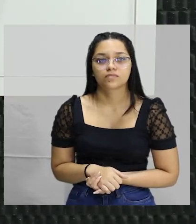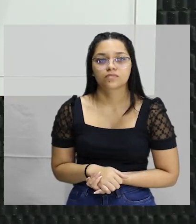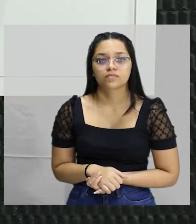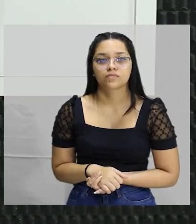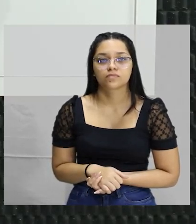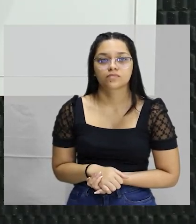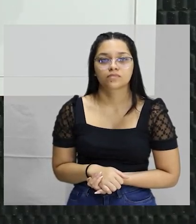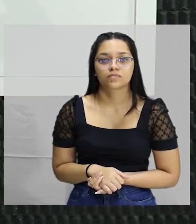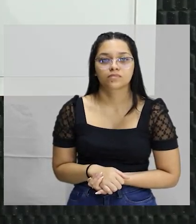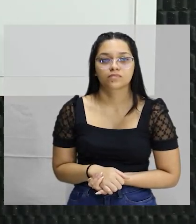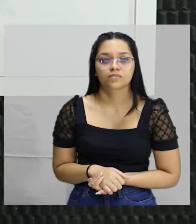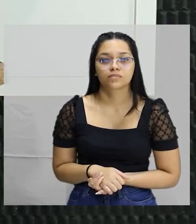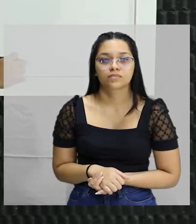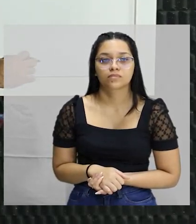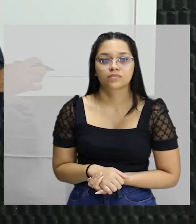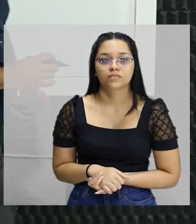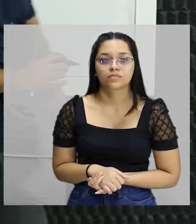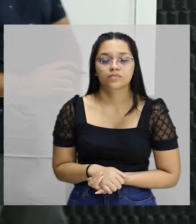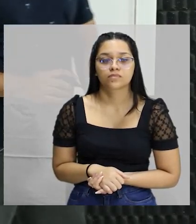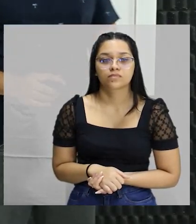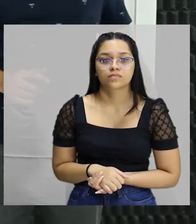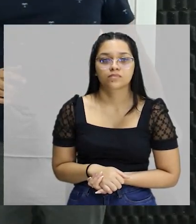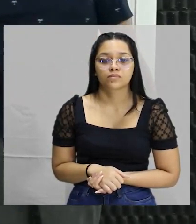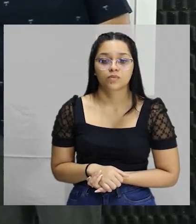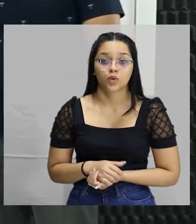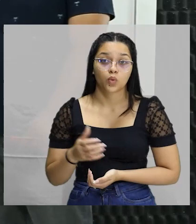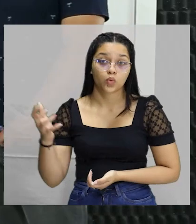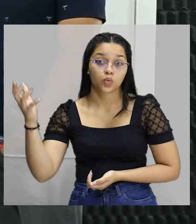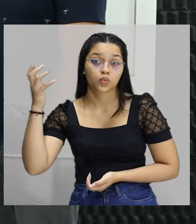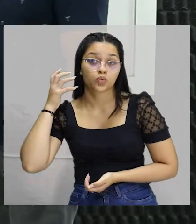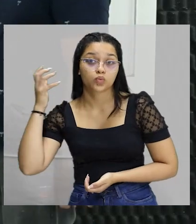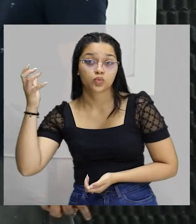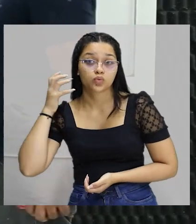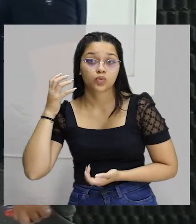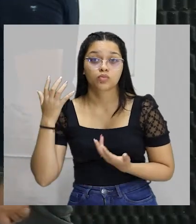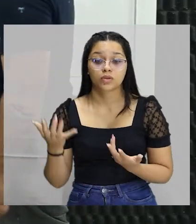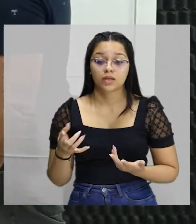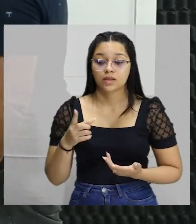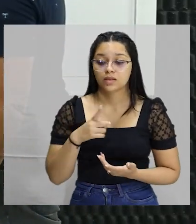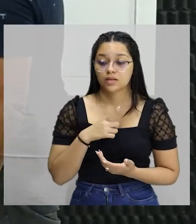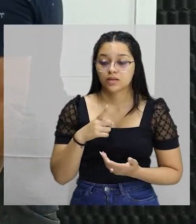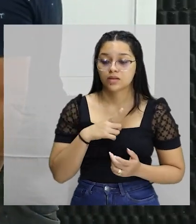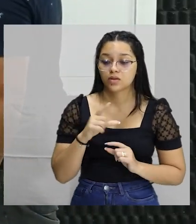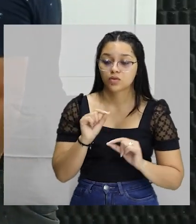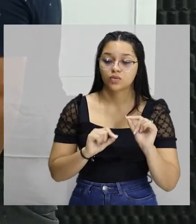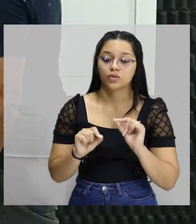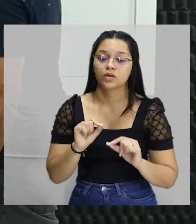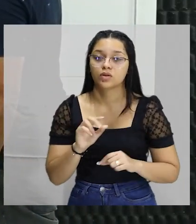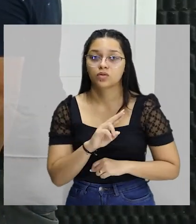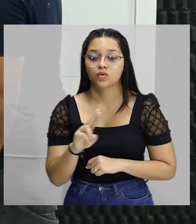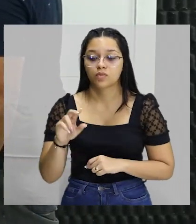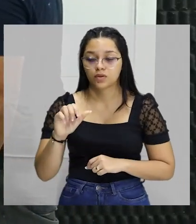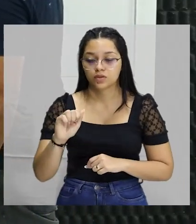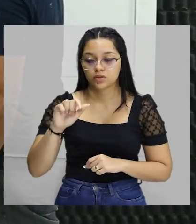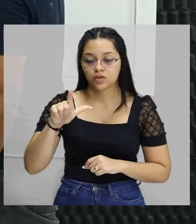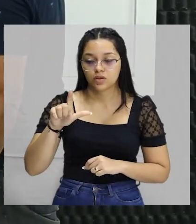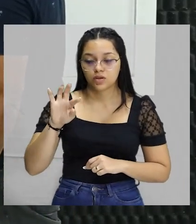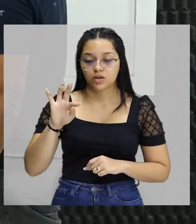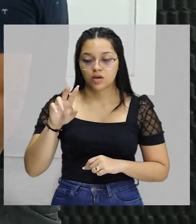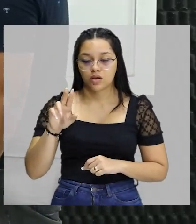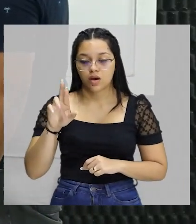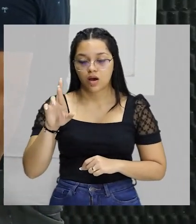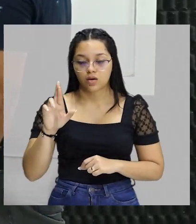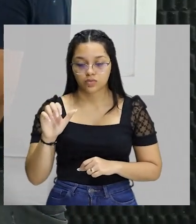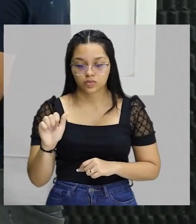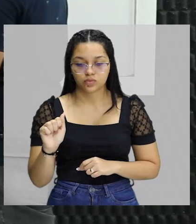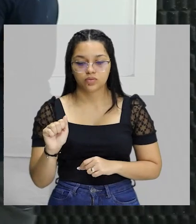O som, ele tem o que nós chamamos de altura.